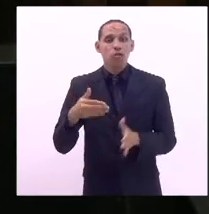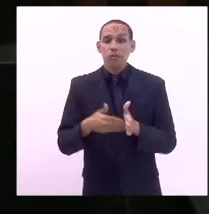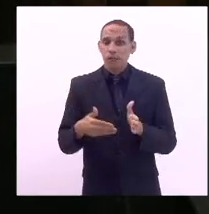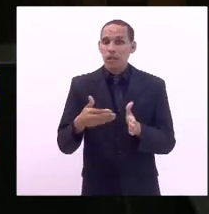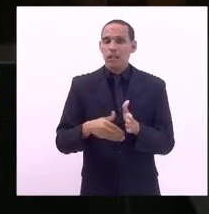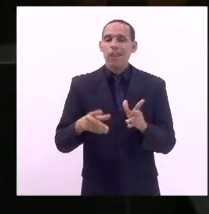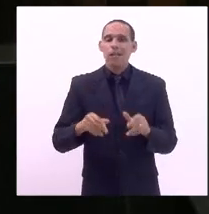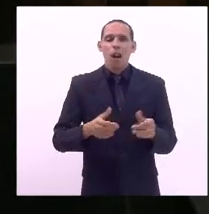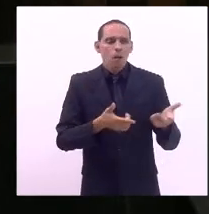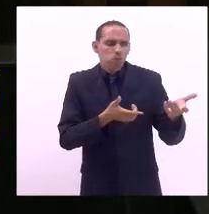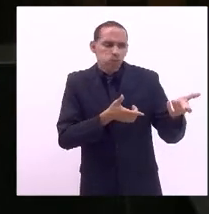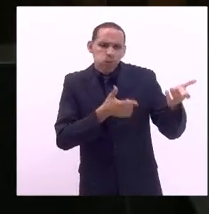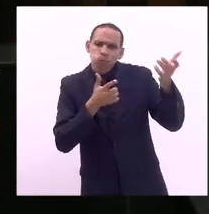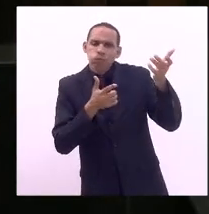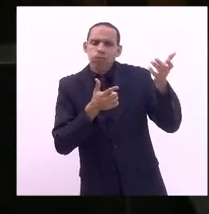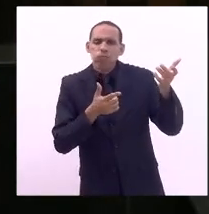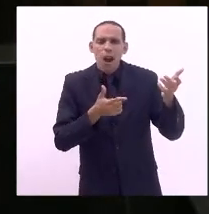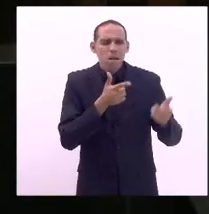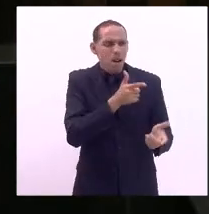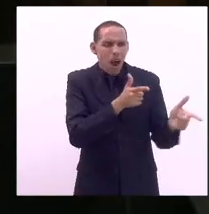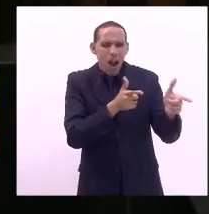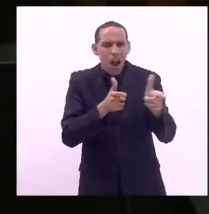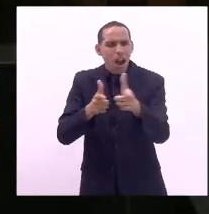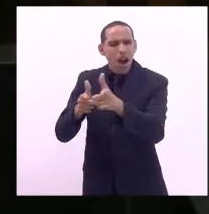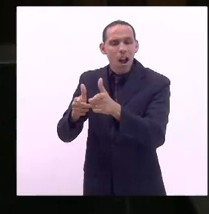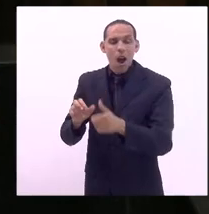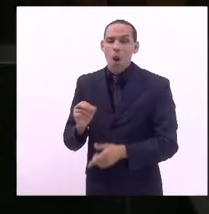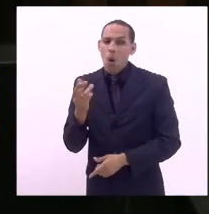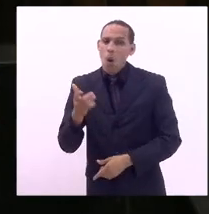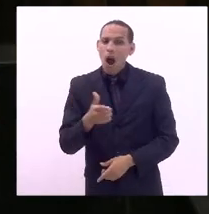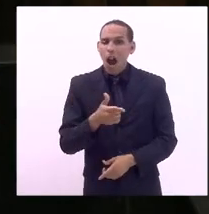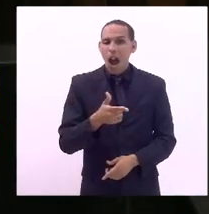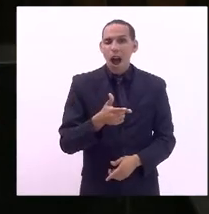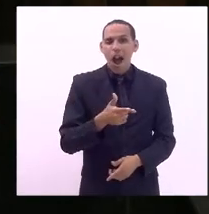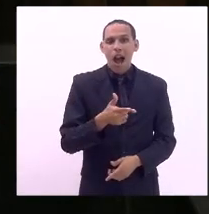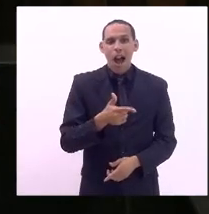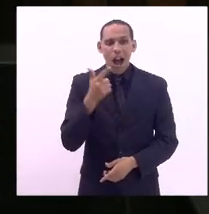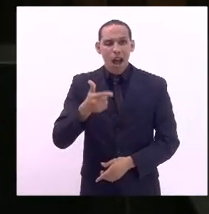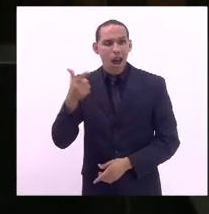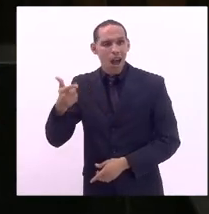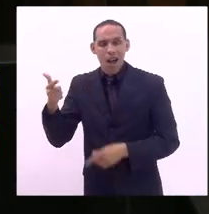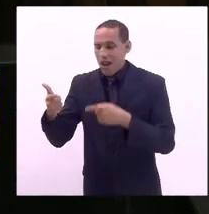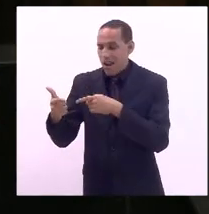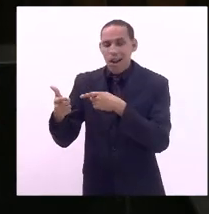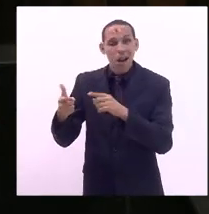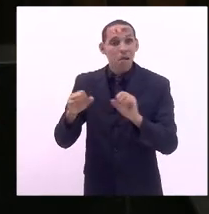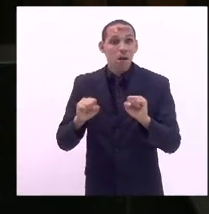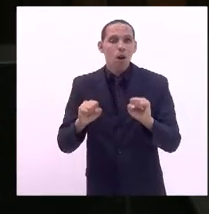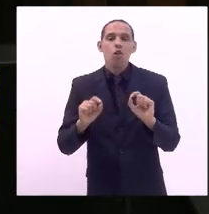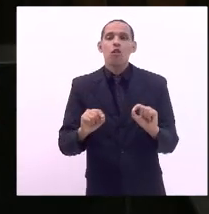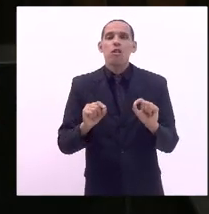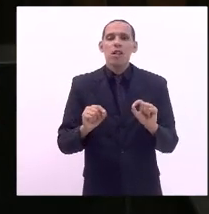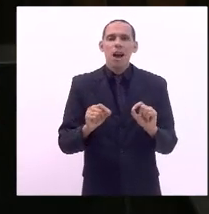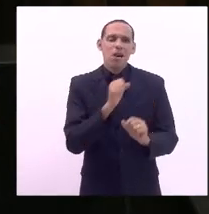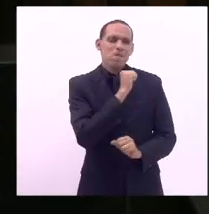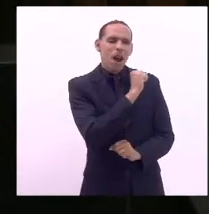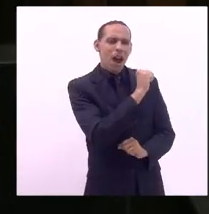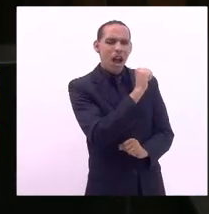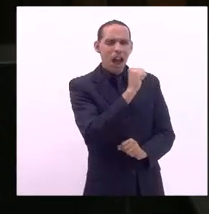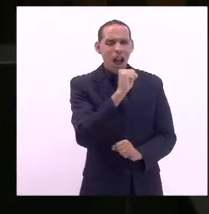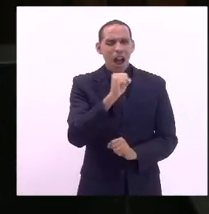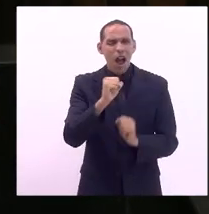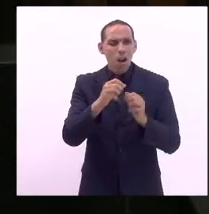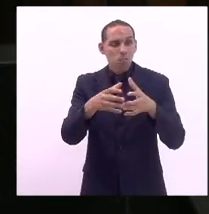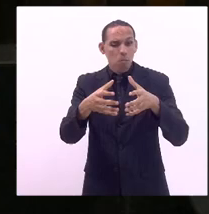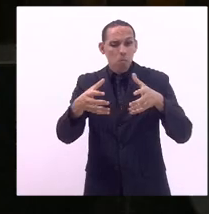como fuzis, como metralhadoras, como armas com potencial para matar em